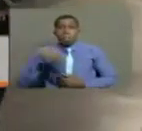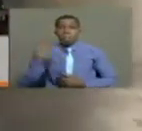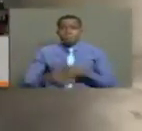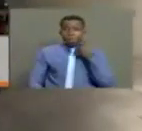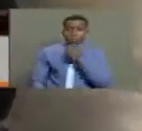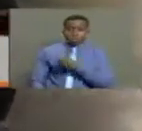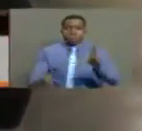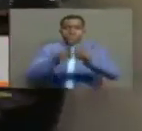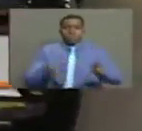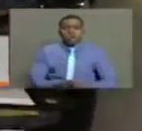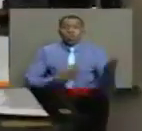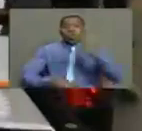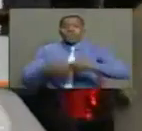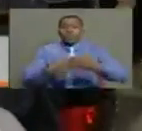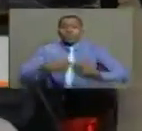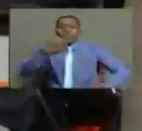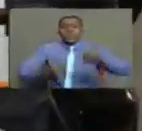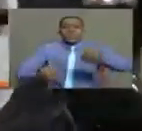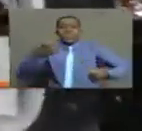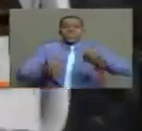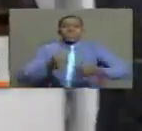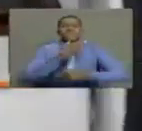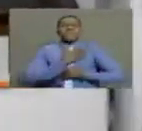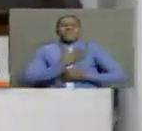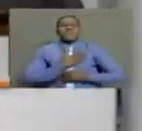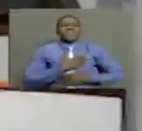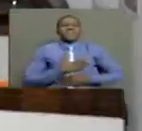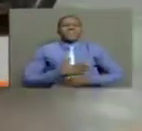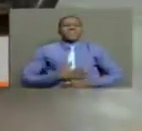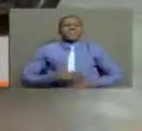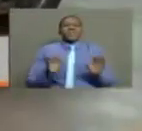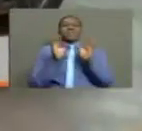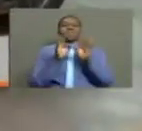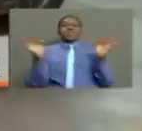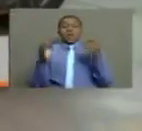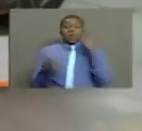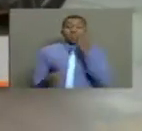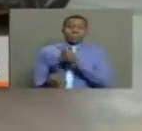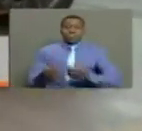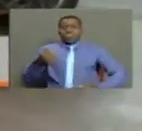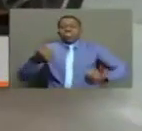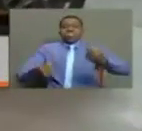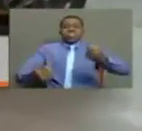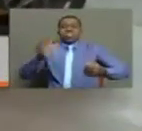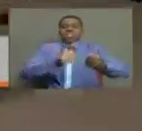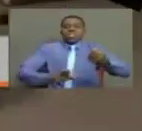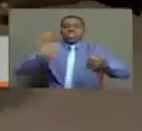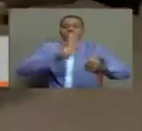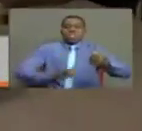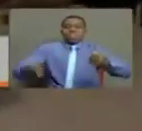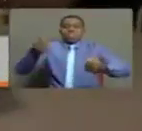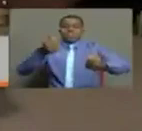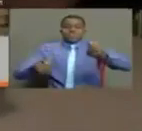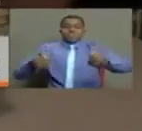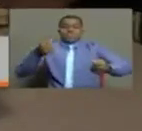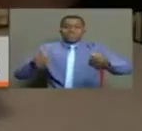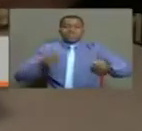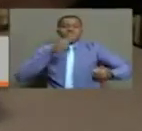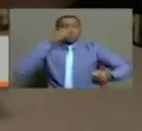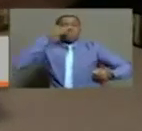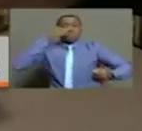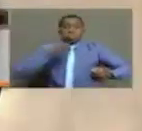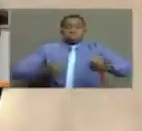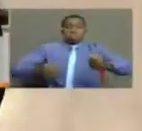obviamente proporcionavam uma viagem de luxo para o passageiro especial e no site O Guardião de caixas